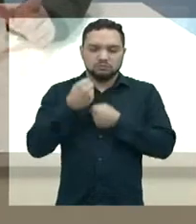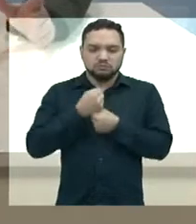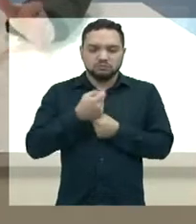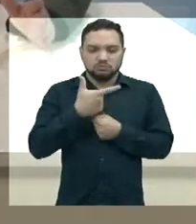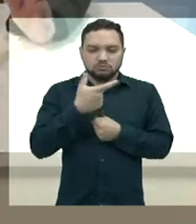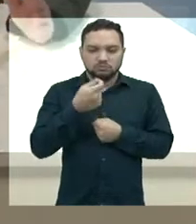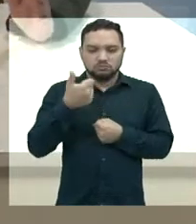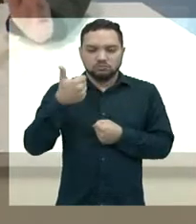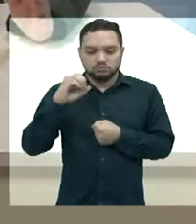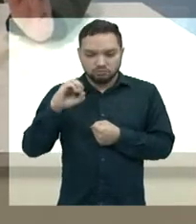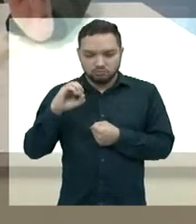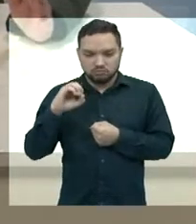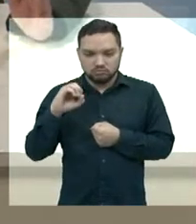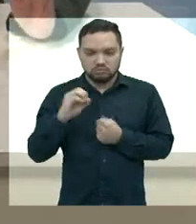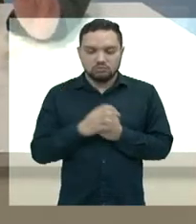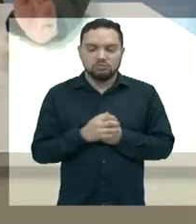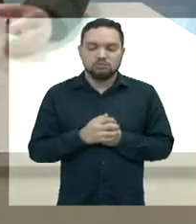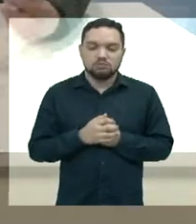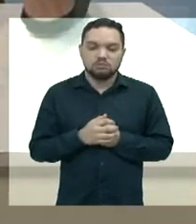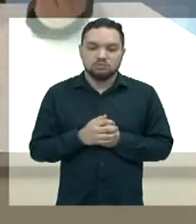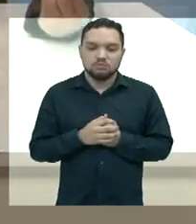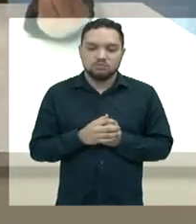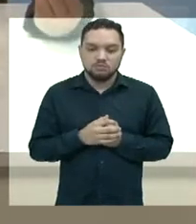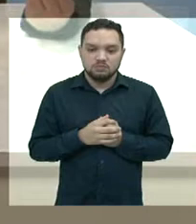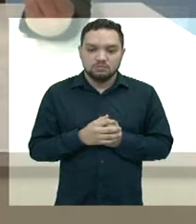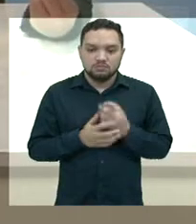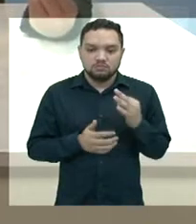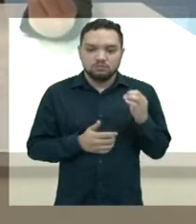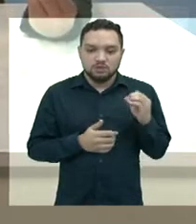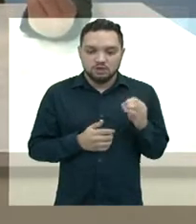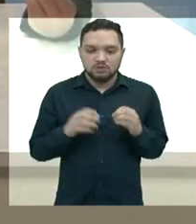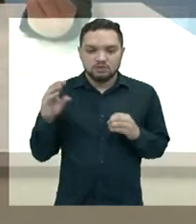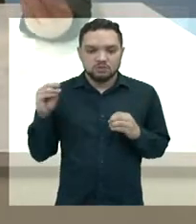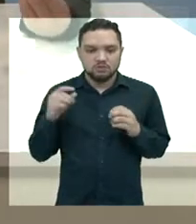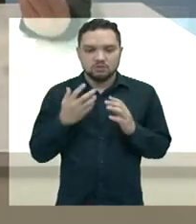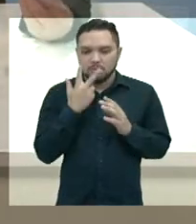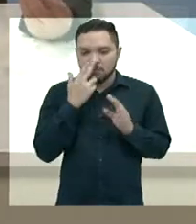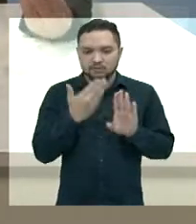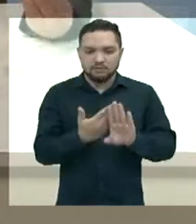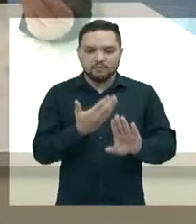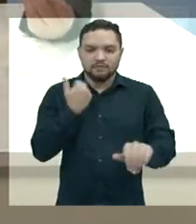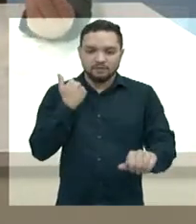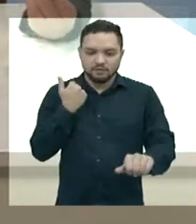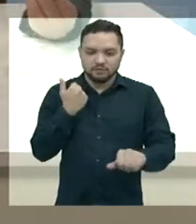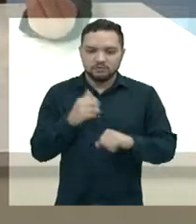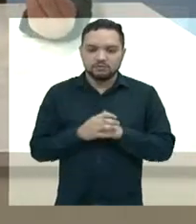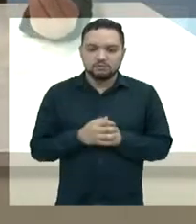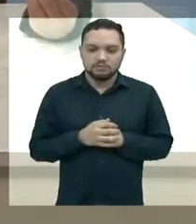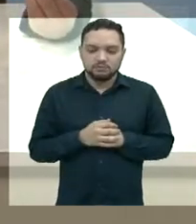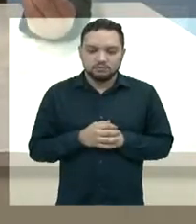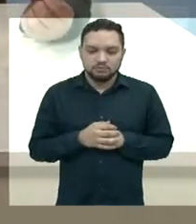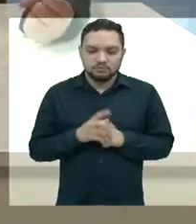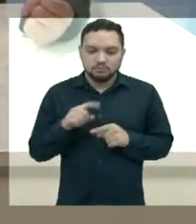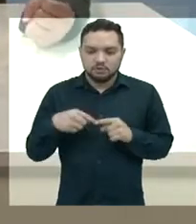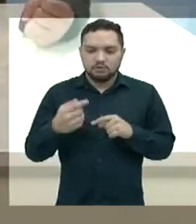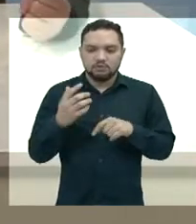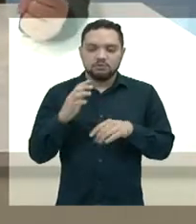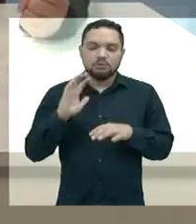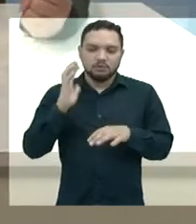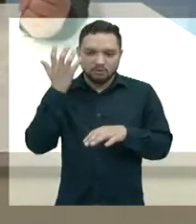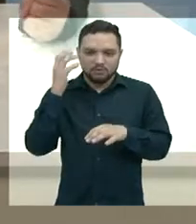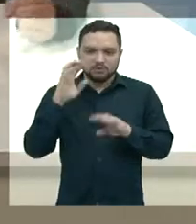um distanciamento físico muito notório entre Tasso e Ciro, que depois desse evento do Teatro São